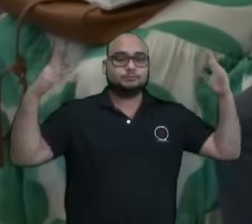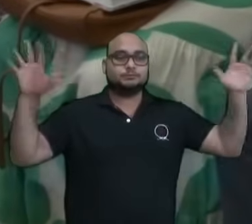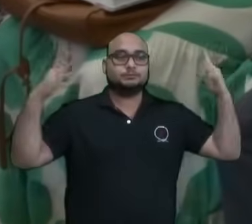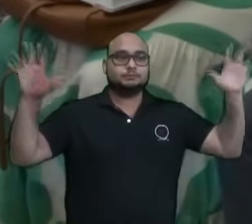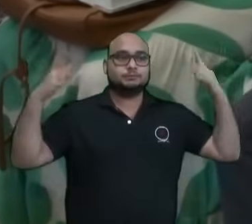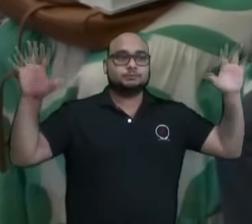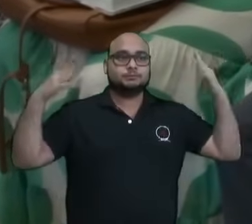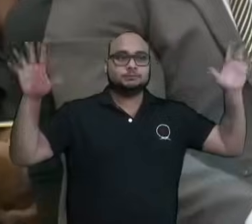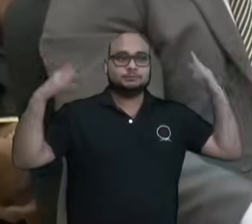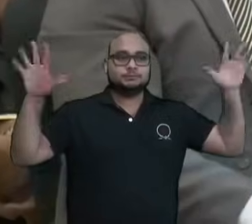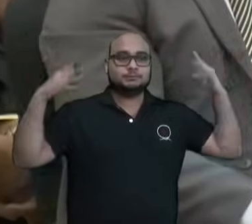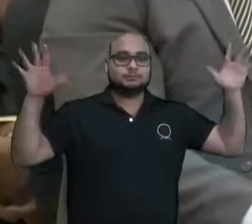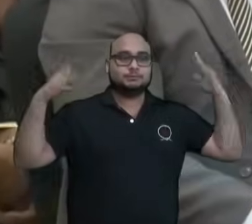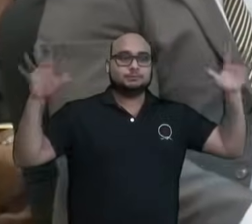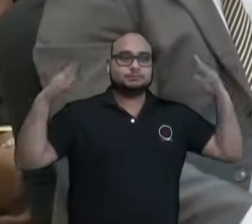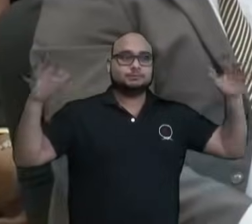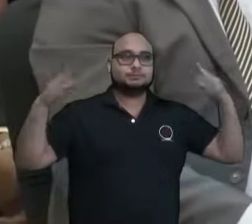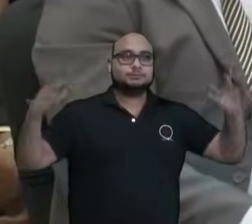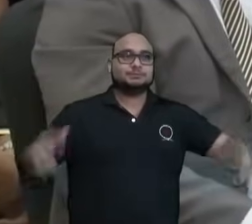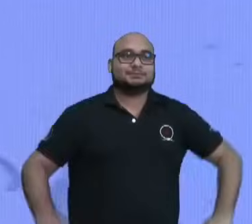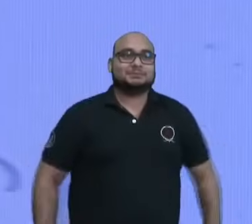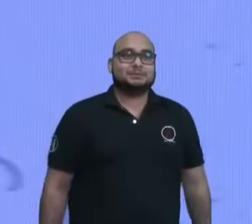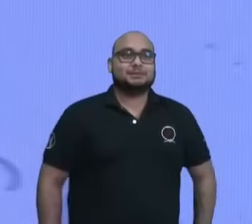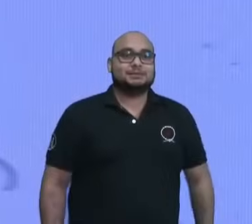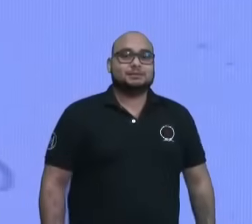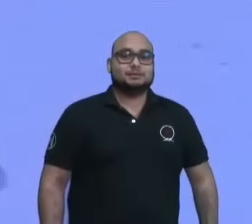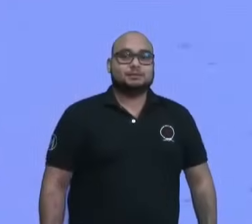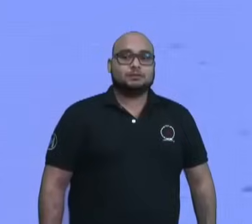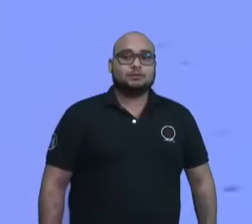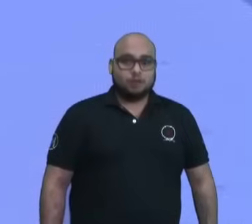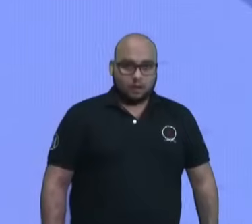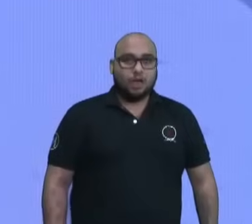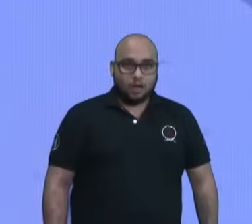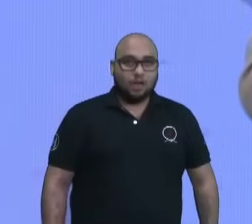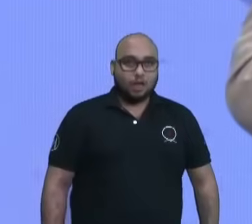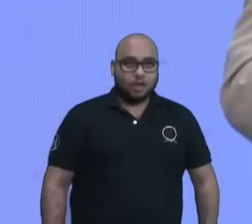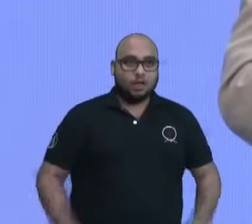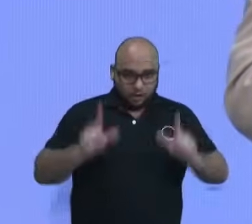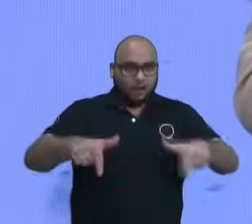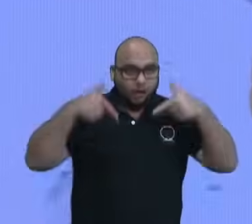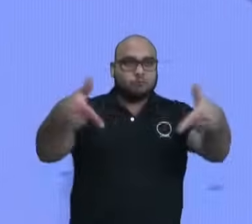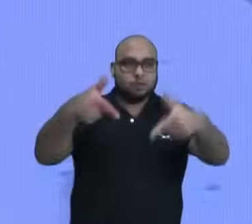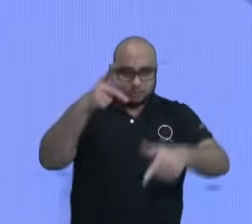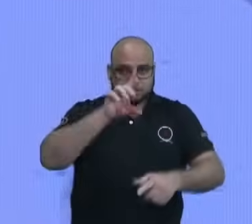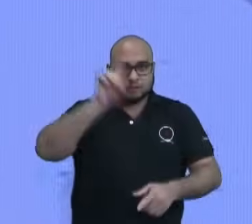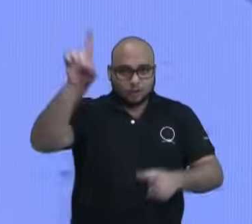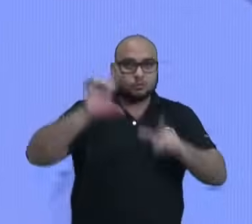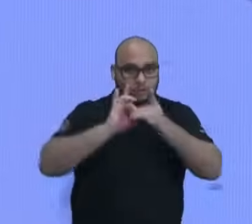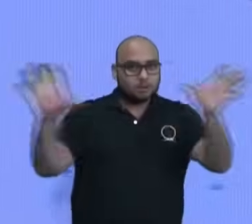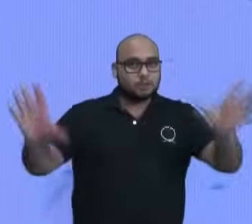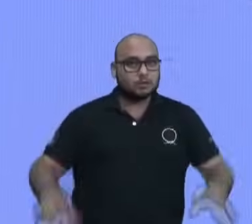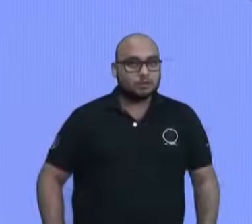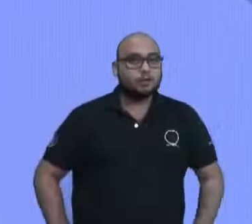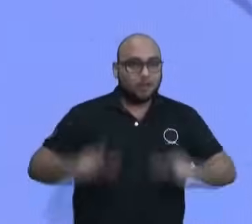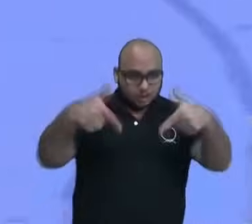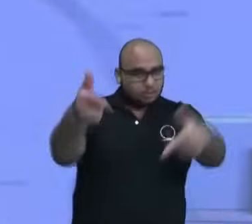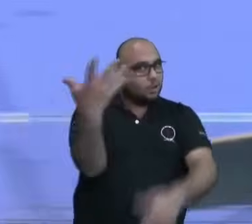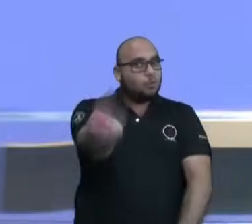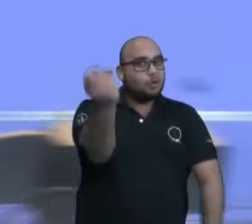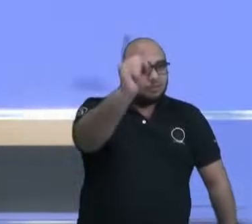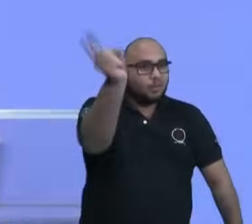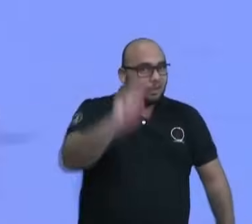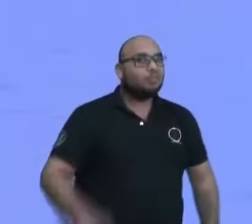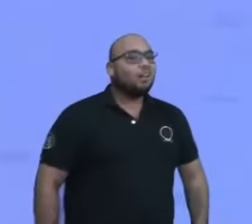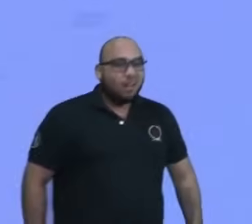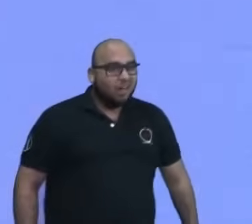quadrado não se meta naquilo que Deus não delegou a você Que conversa é